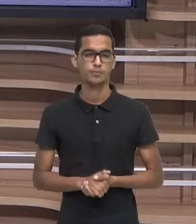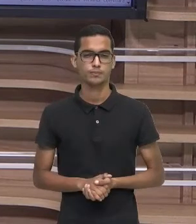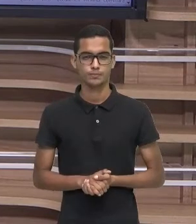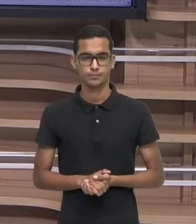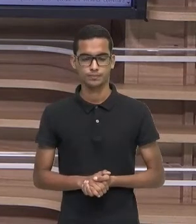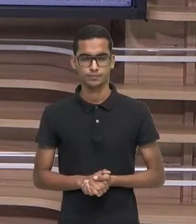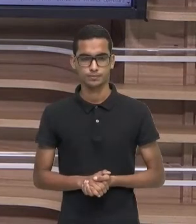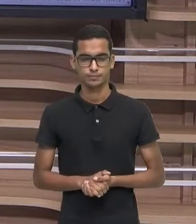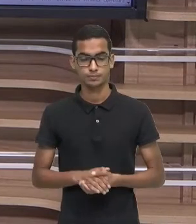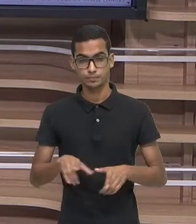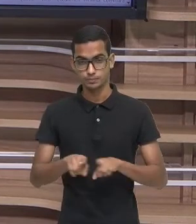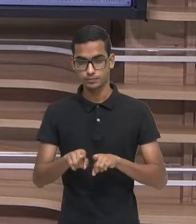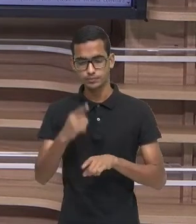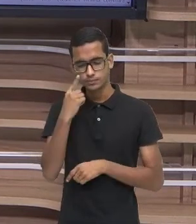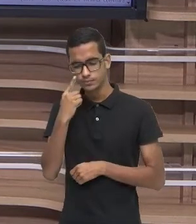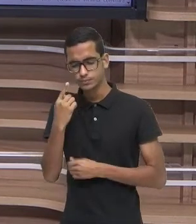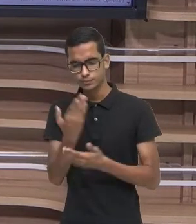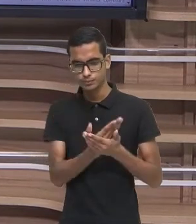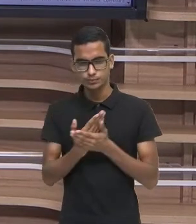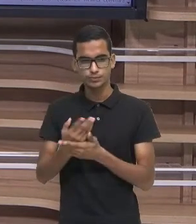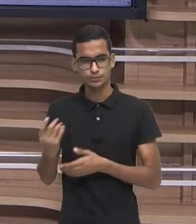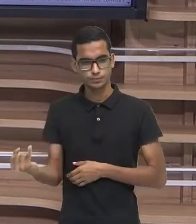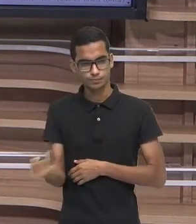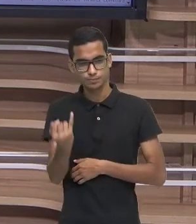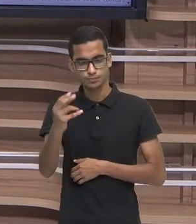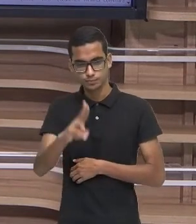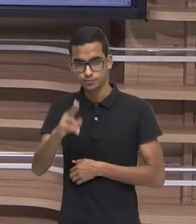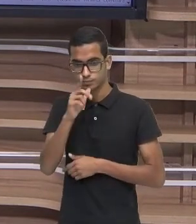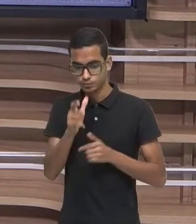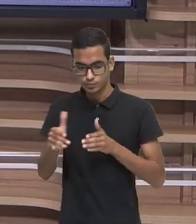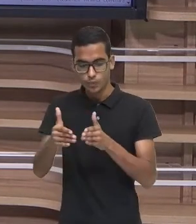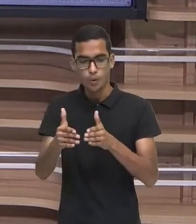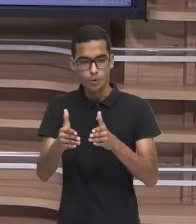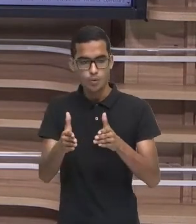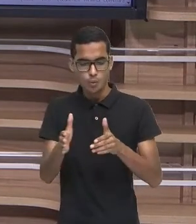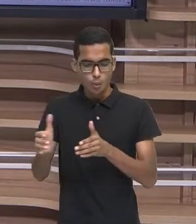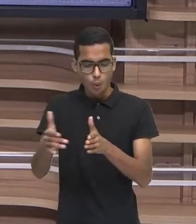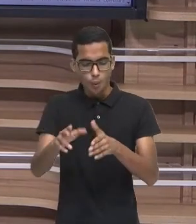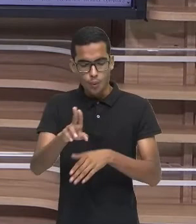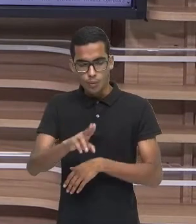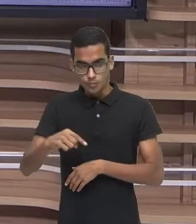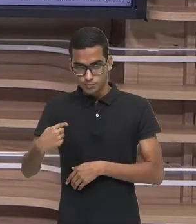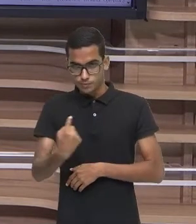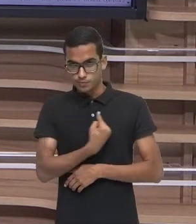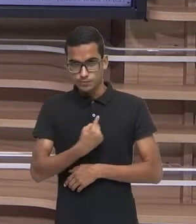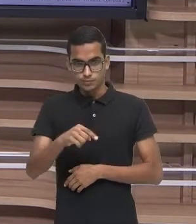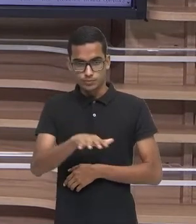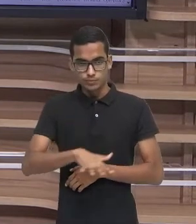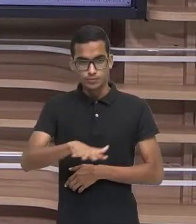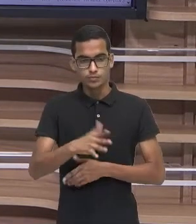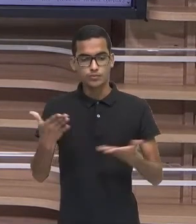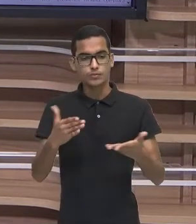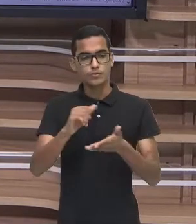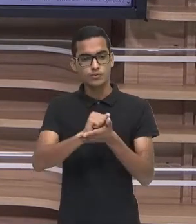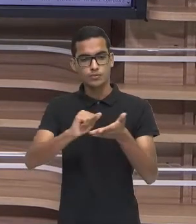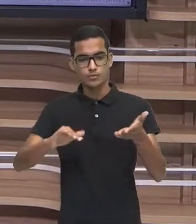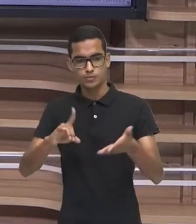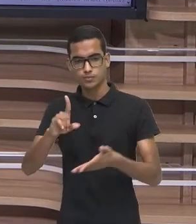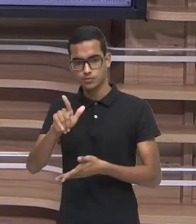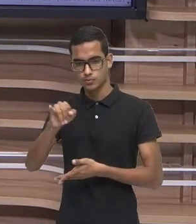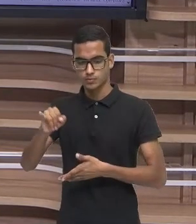dos usos dos rios aqui na nossa região, tá bom? Verificando nossa aula, vamos agora para o momento das